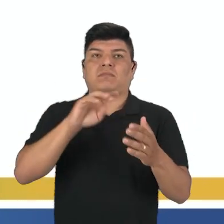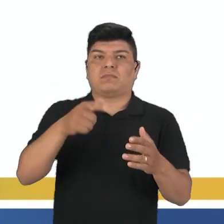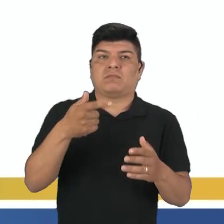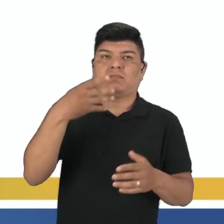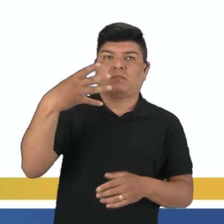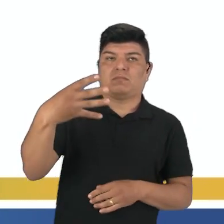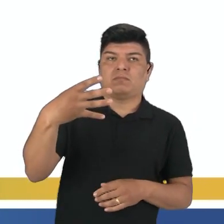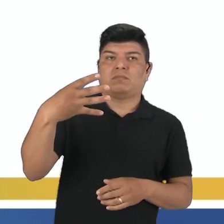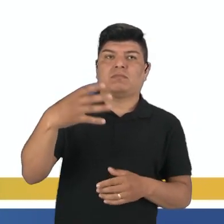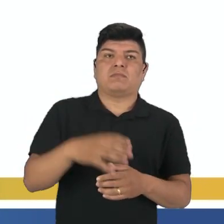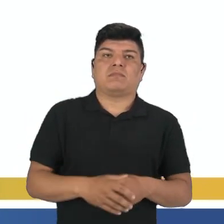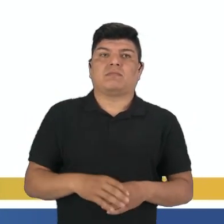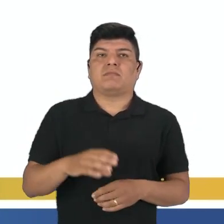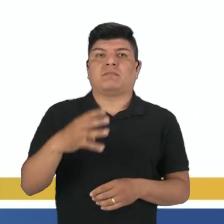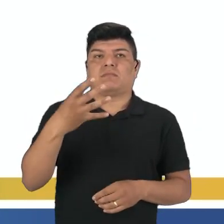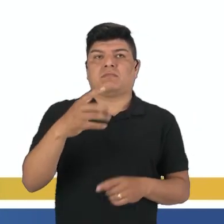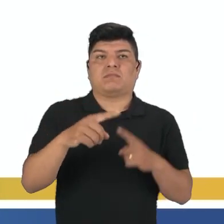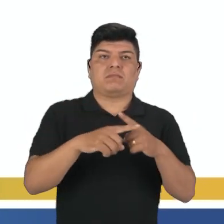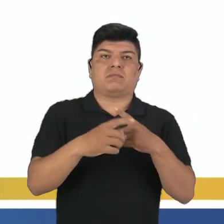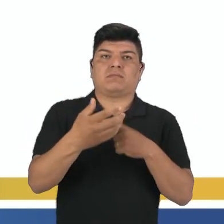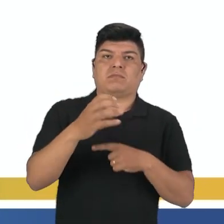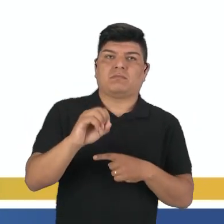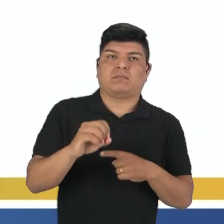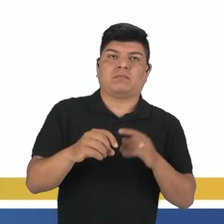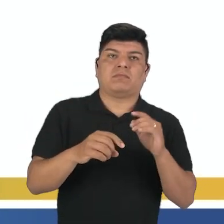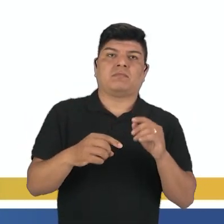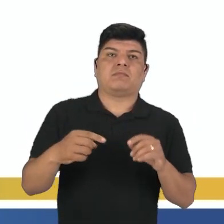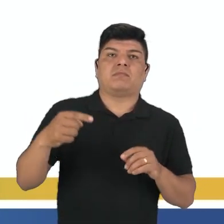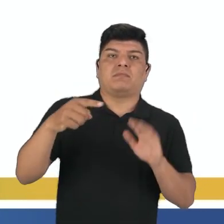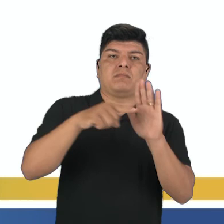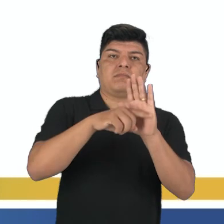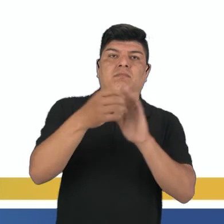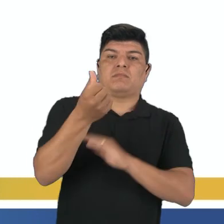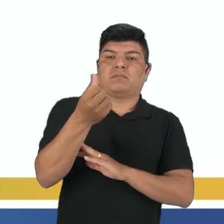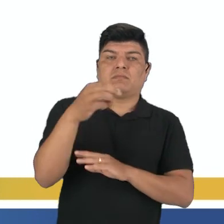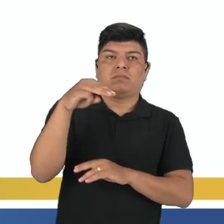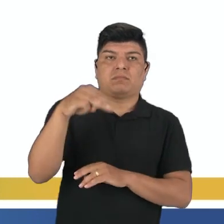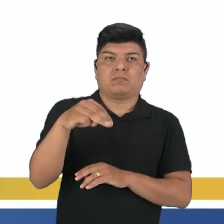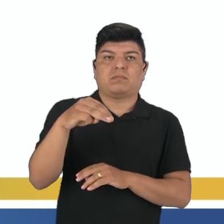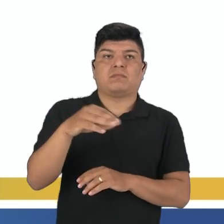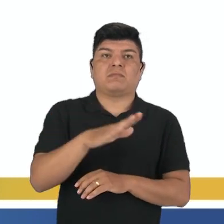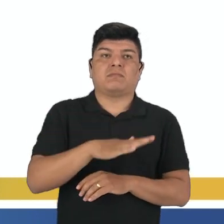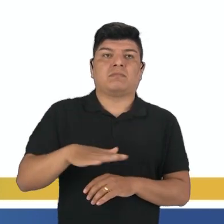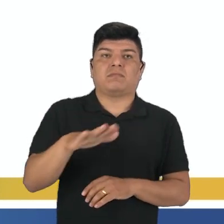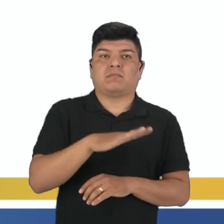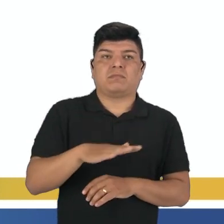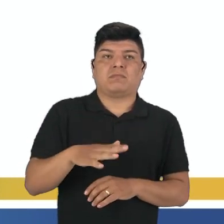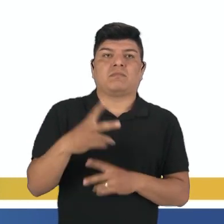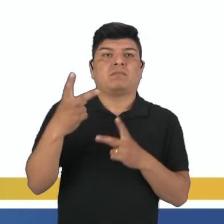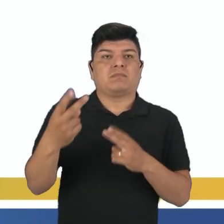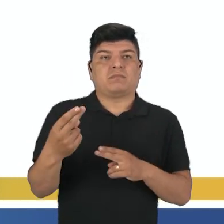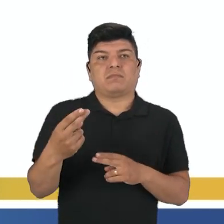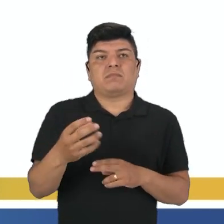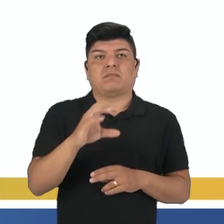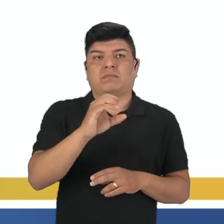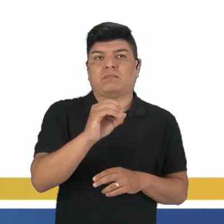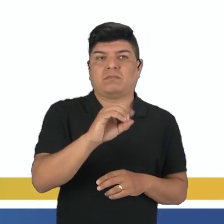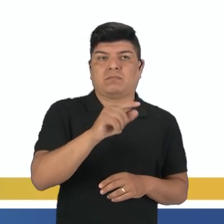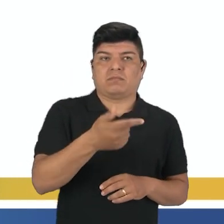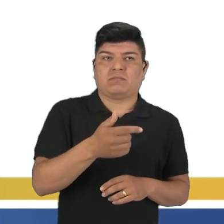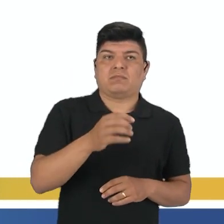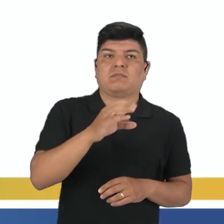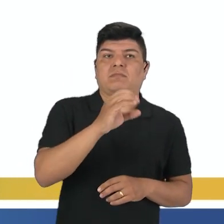o 4. Então fica 4 multiplicado por 10 elevado a menos 6 metros. Embaixo, o mesmo processo, vai pegar a